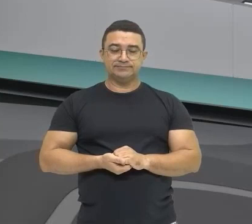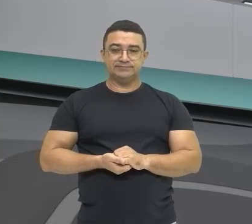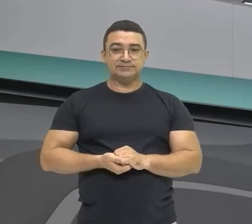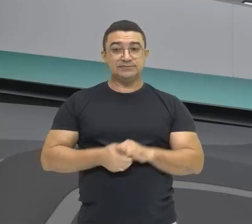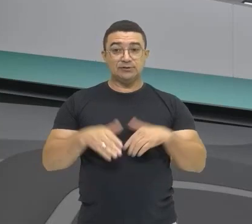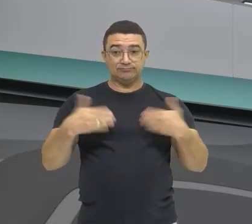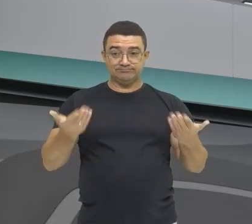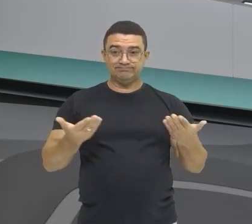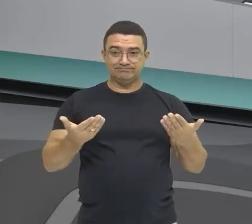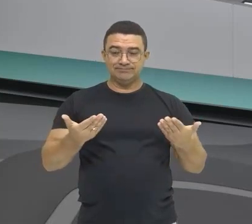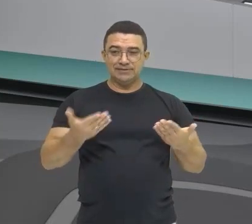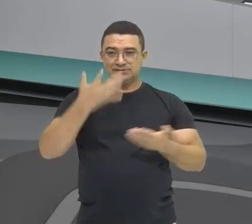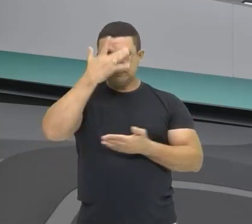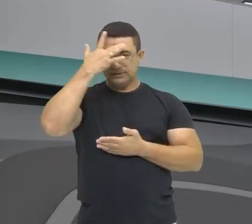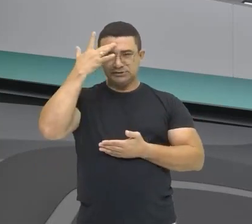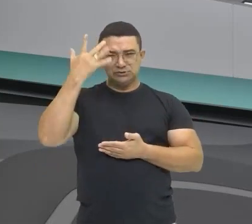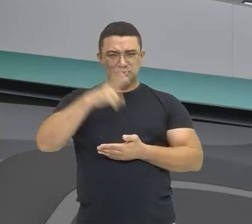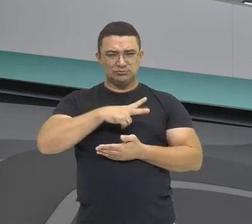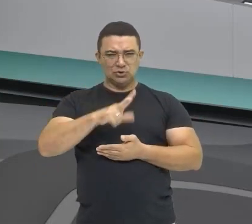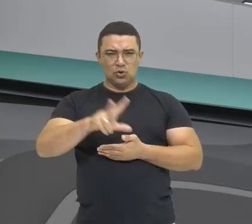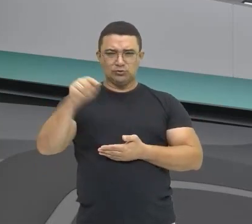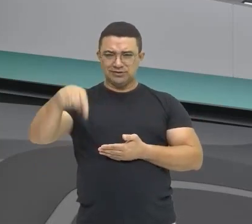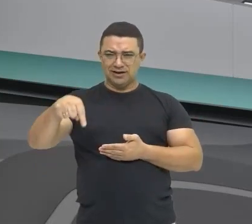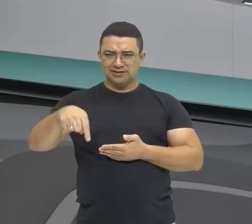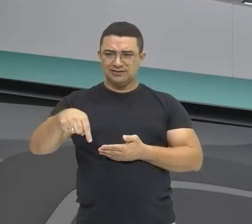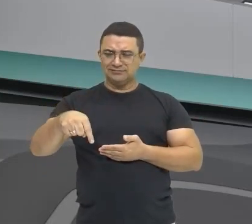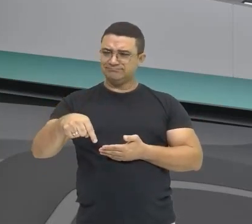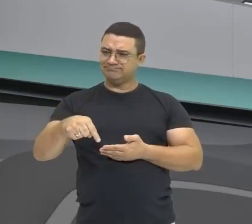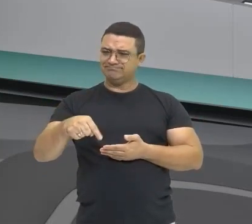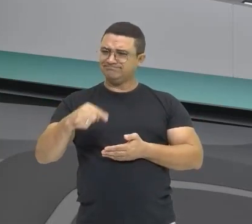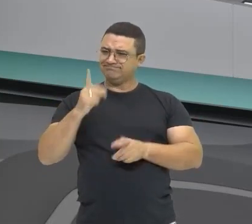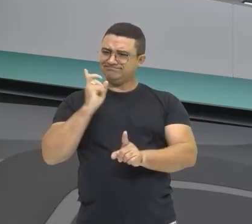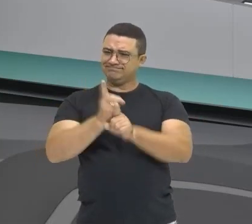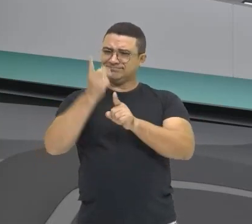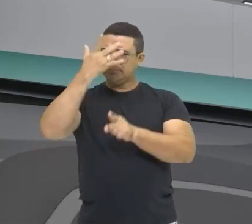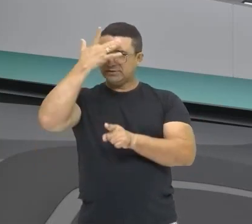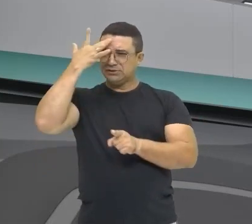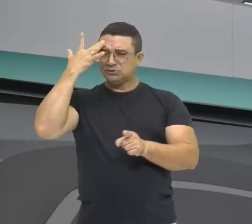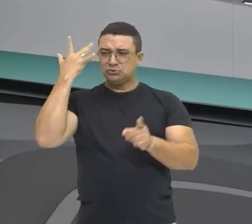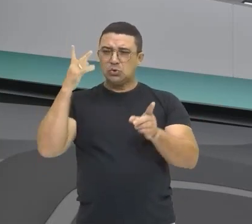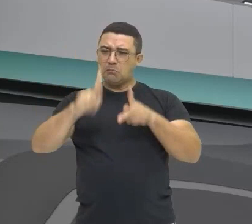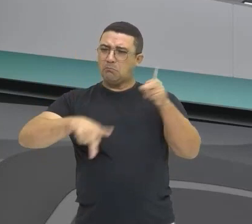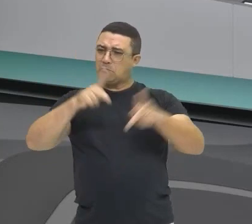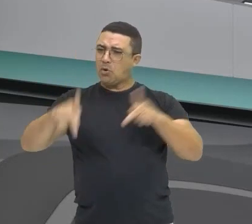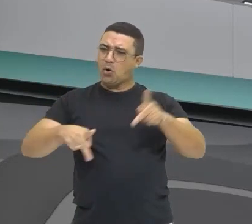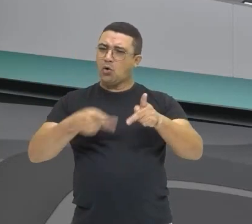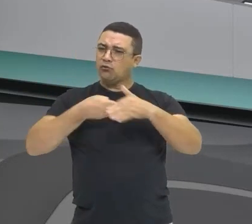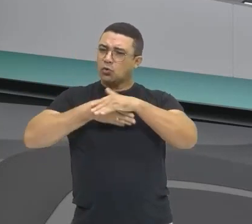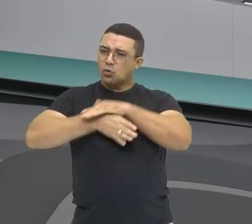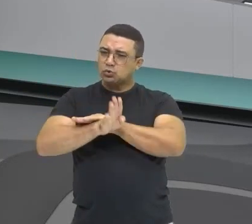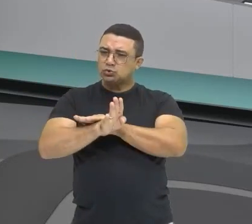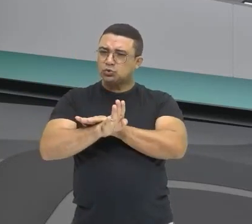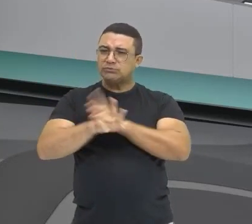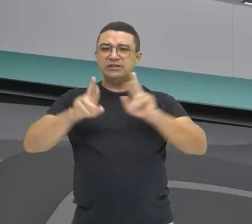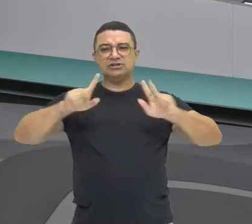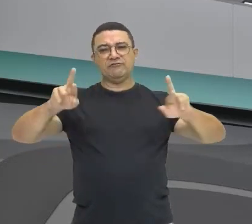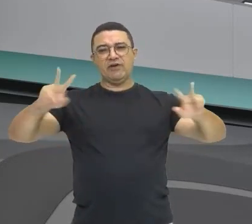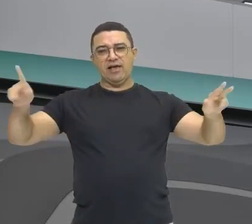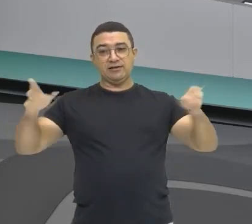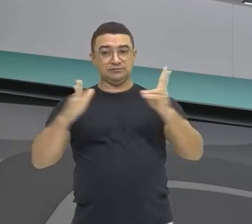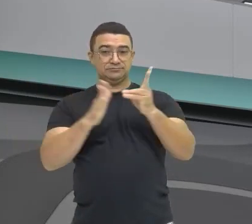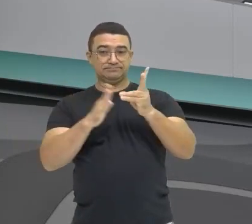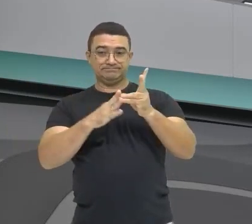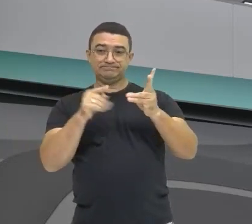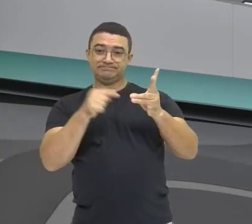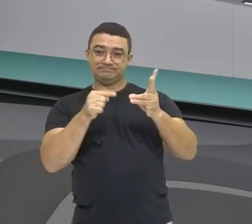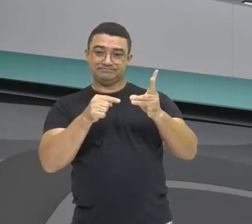deles ao chegarem aqui e encontrar um povo, né, com costumes completamente diferentes dos deles. Imagine o